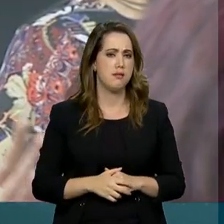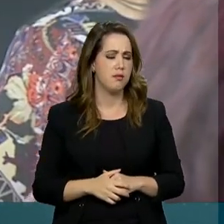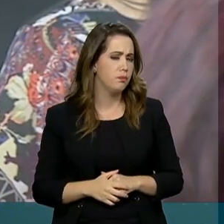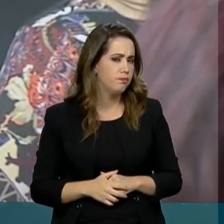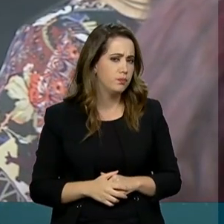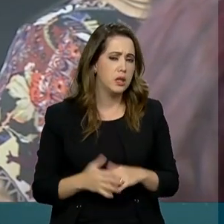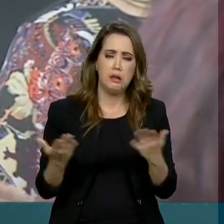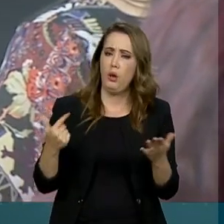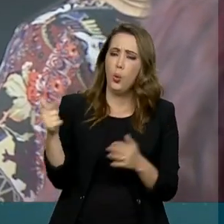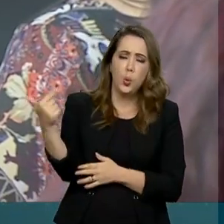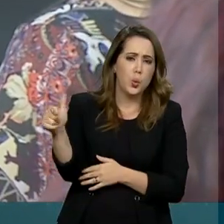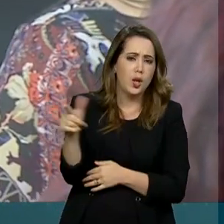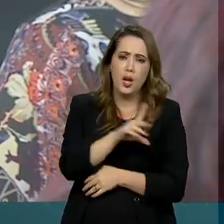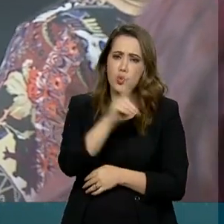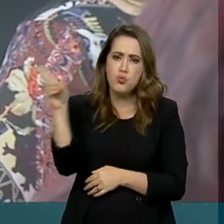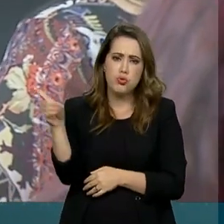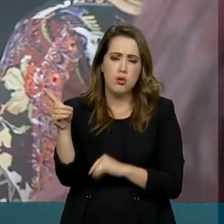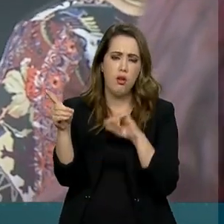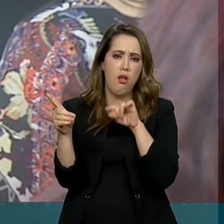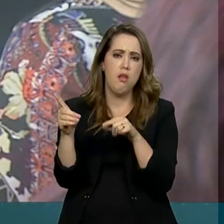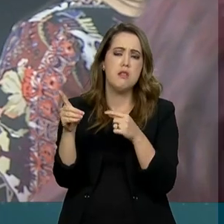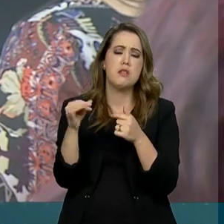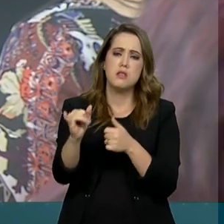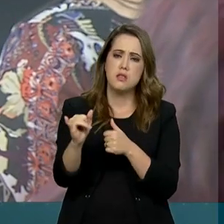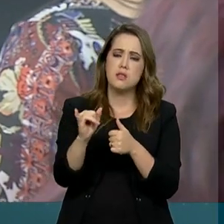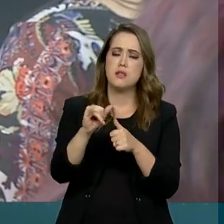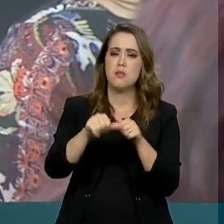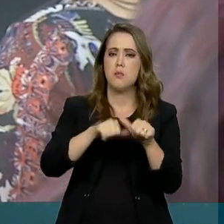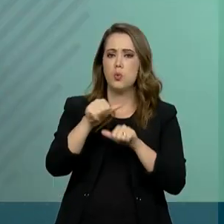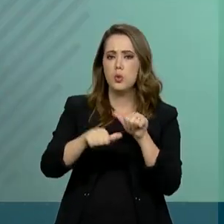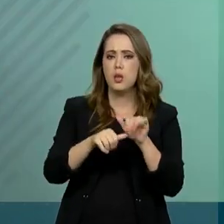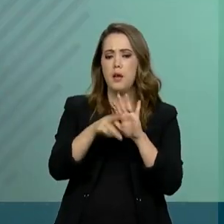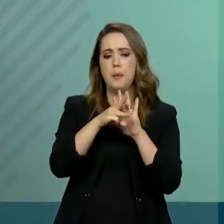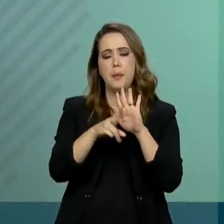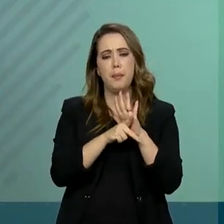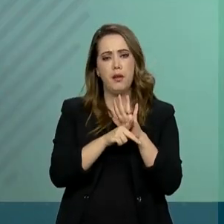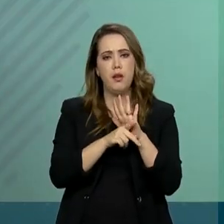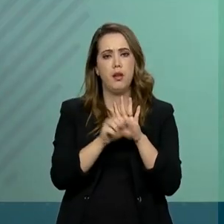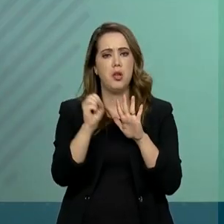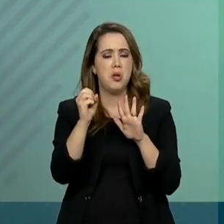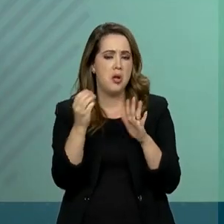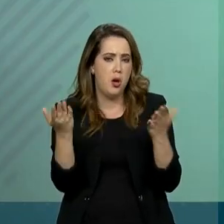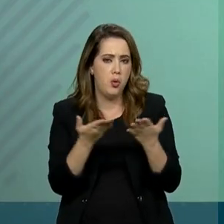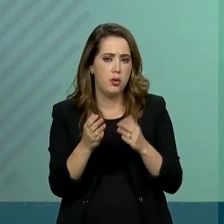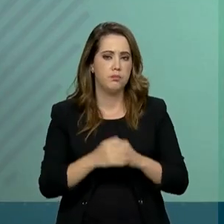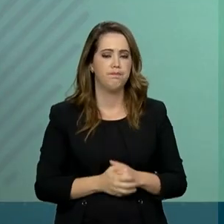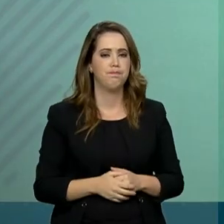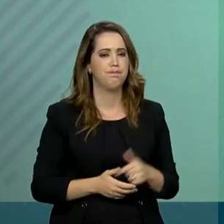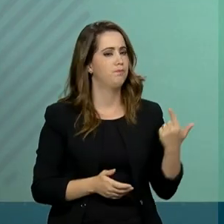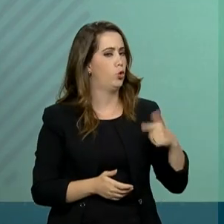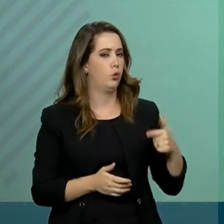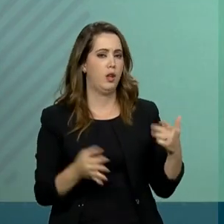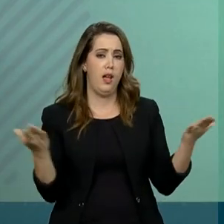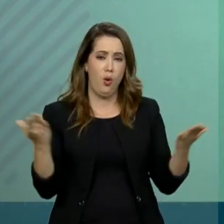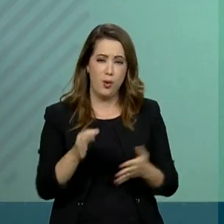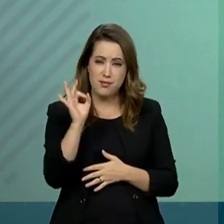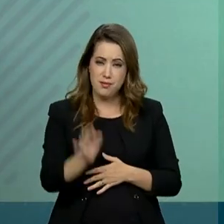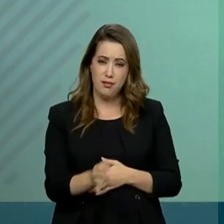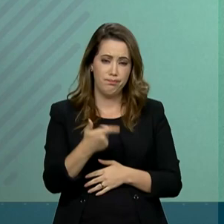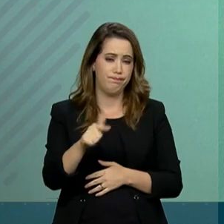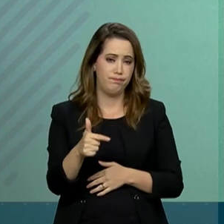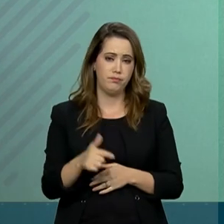definição se de fato é será por meio de medida provisória não há uma definição neste momento jogo obrigado